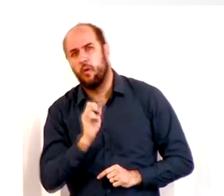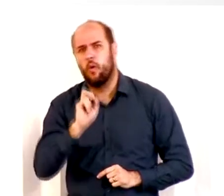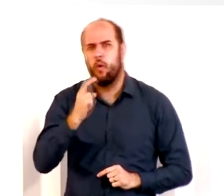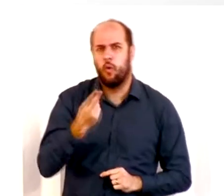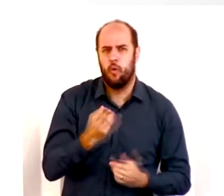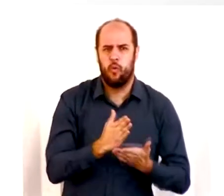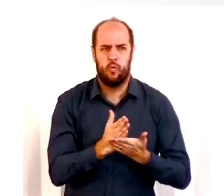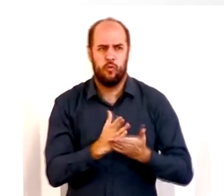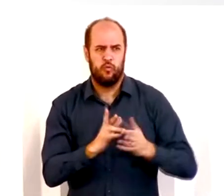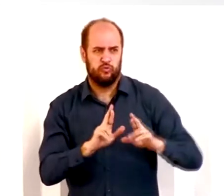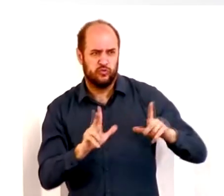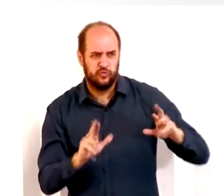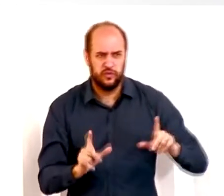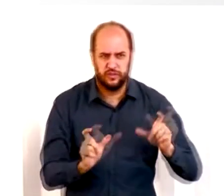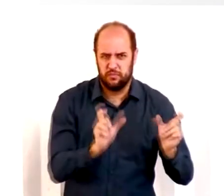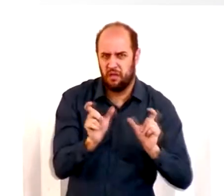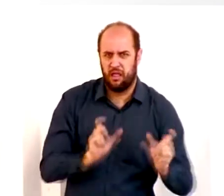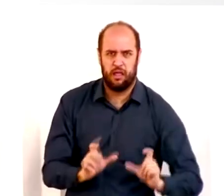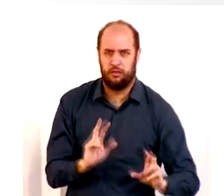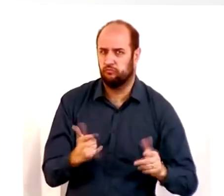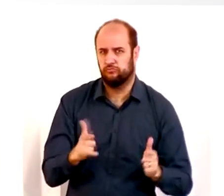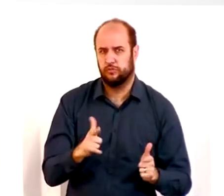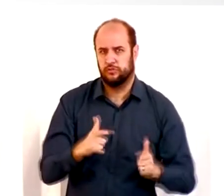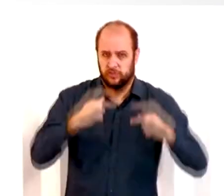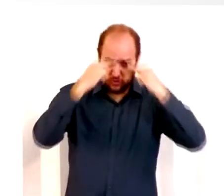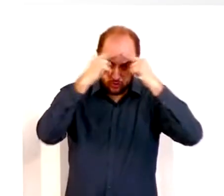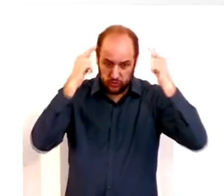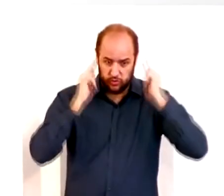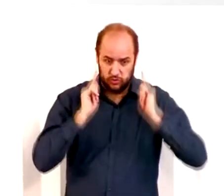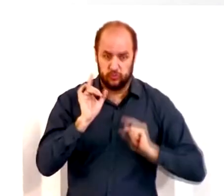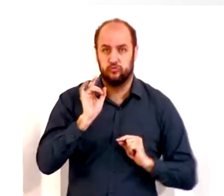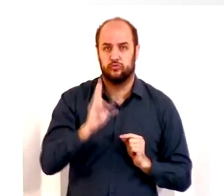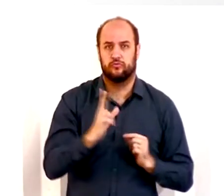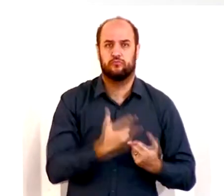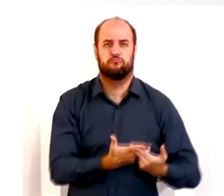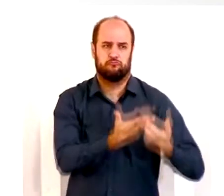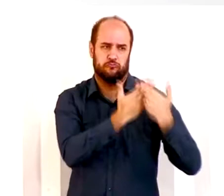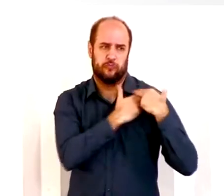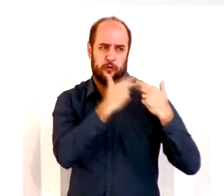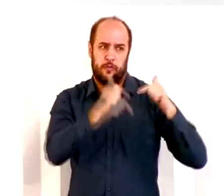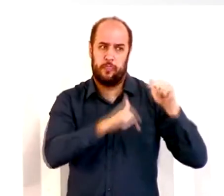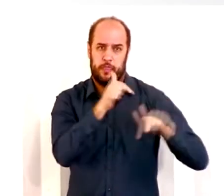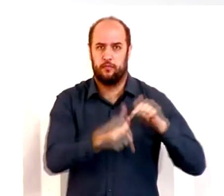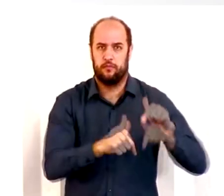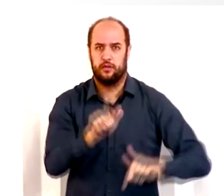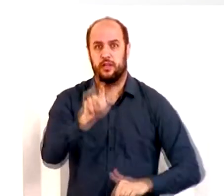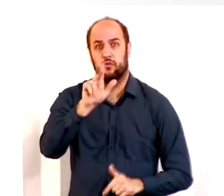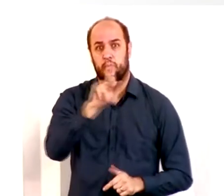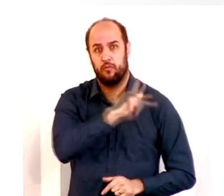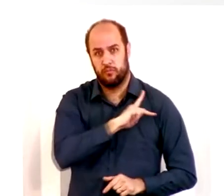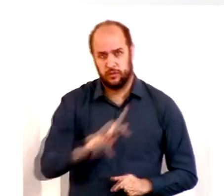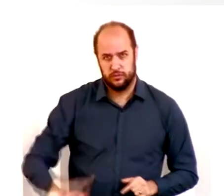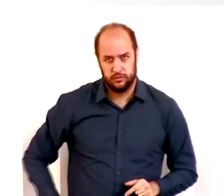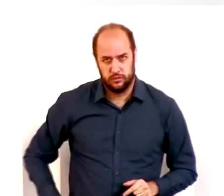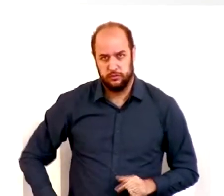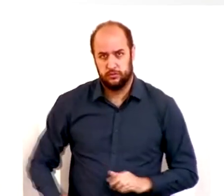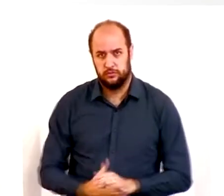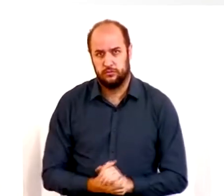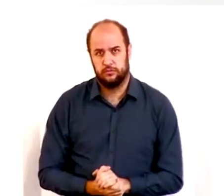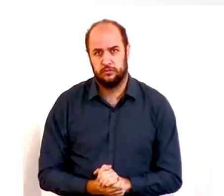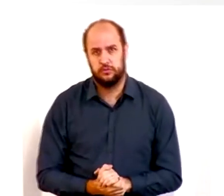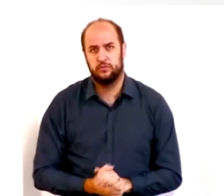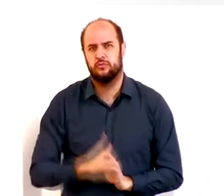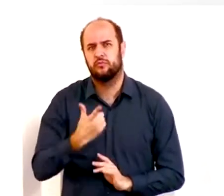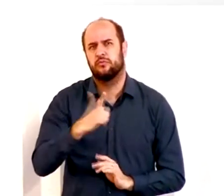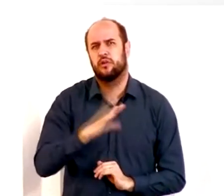presbiterá, ou presbiteria, não existe. É um termo grego de função. Assim como presidente, não existe